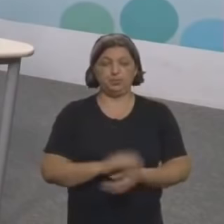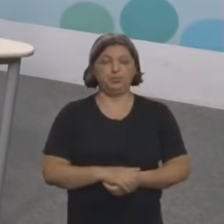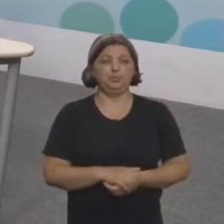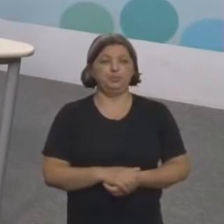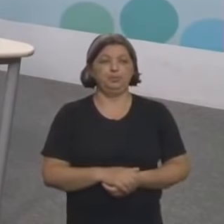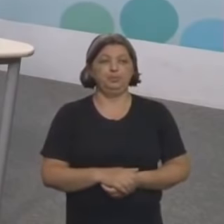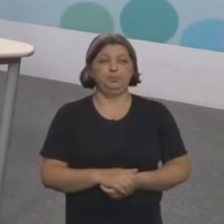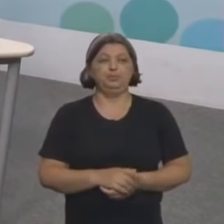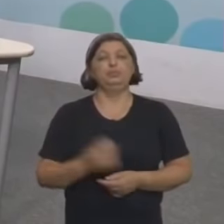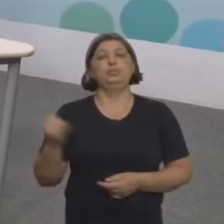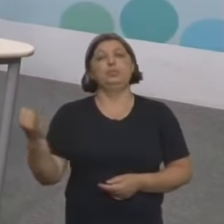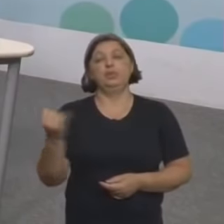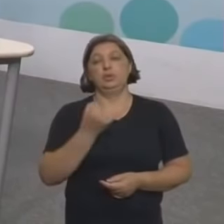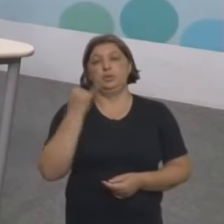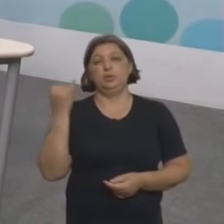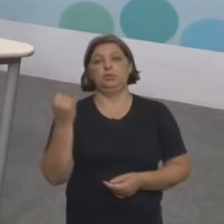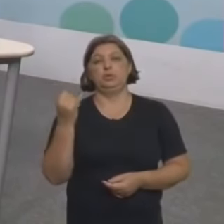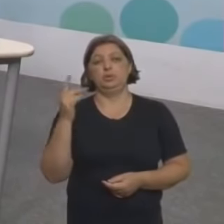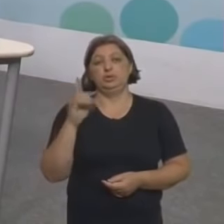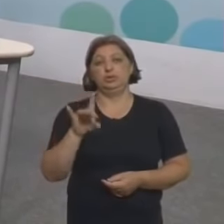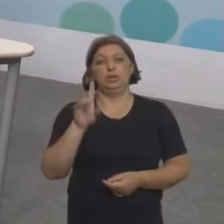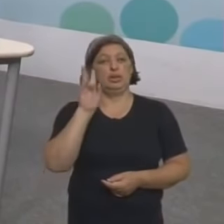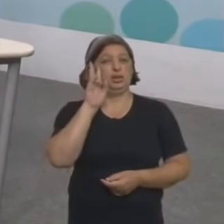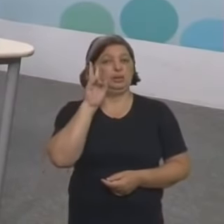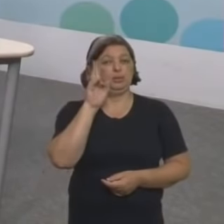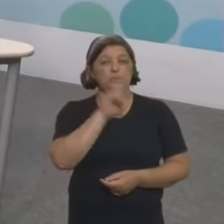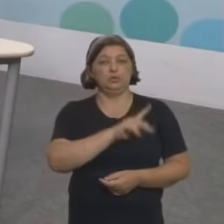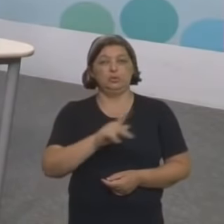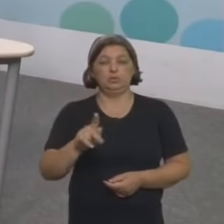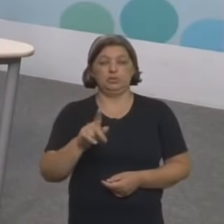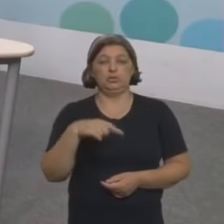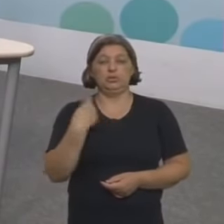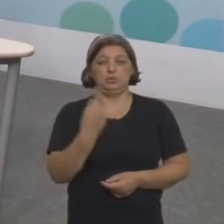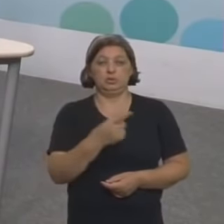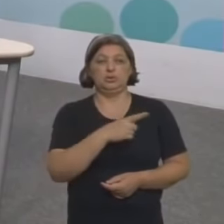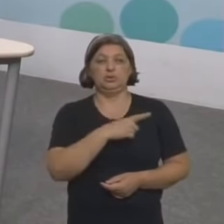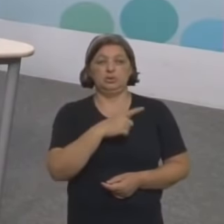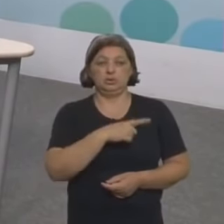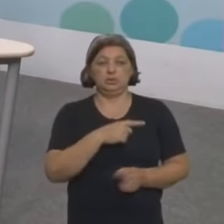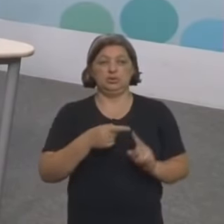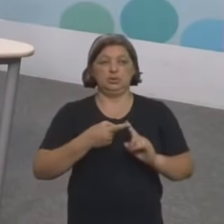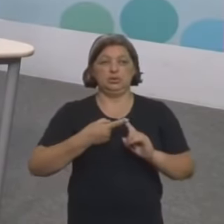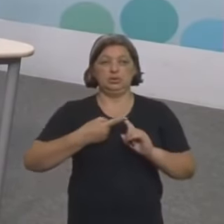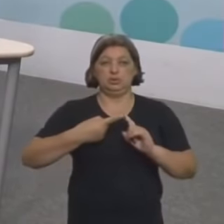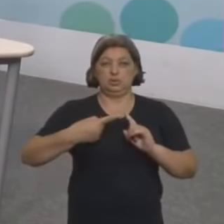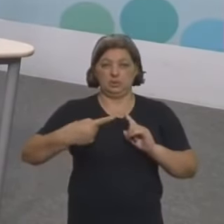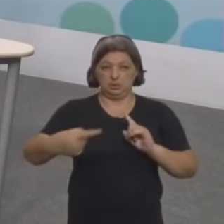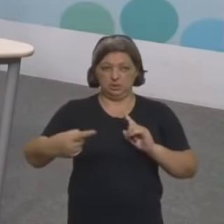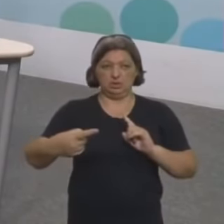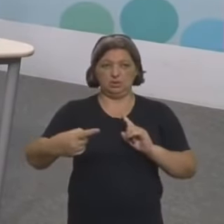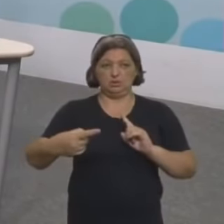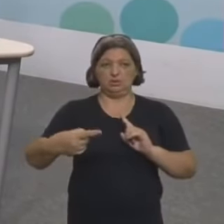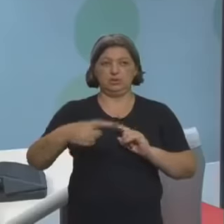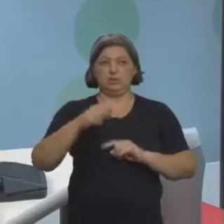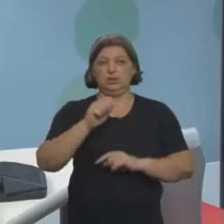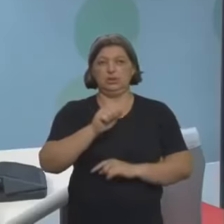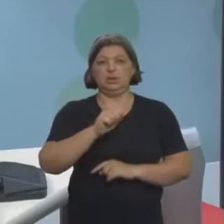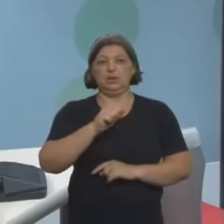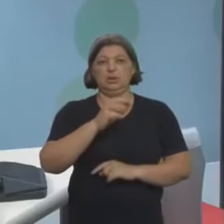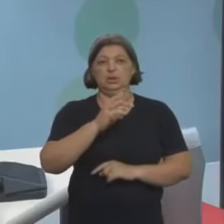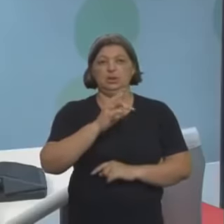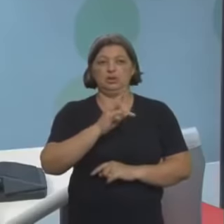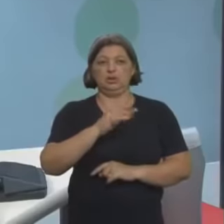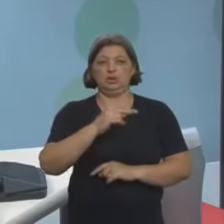Carol, só para lembrar os professores que a gente, né, que a gente vai ter nas nossas semanas de ATPC, a gente vai ter